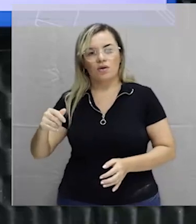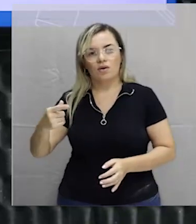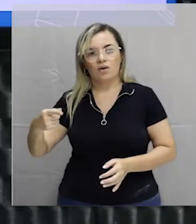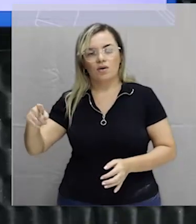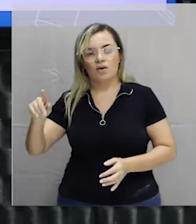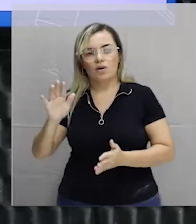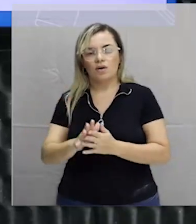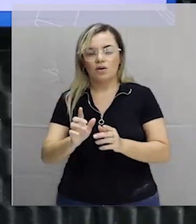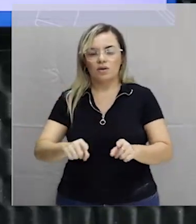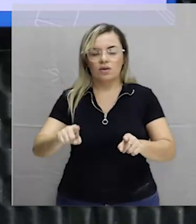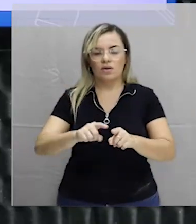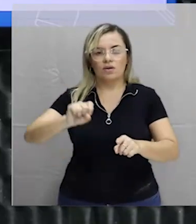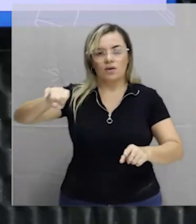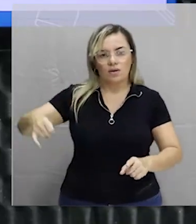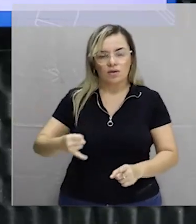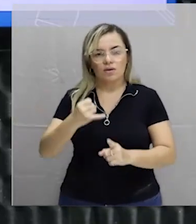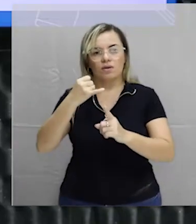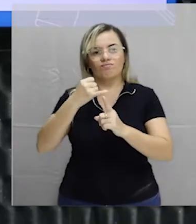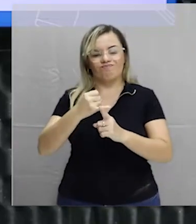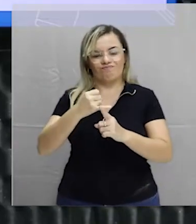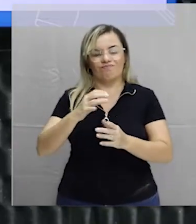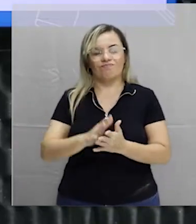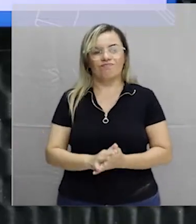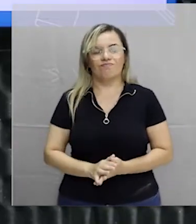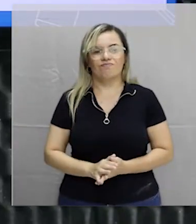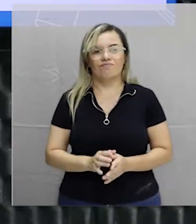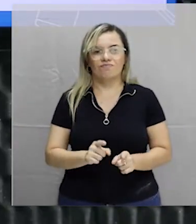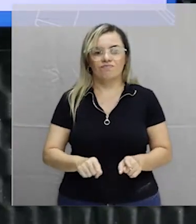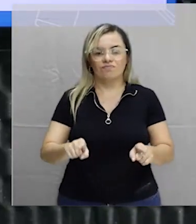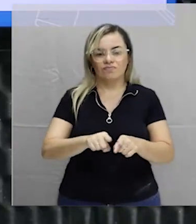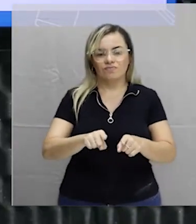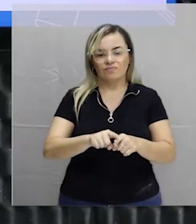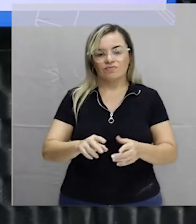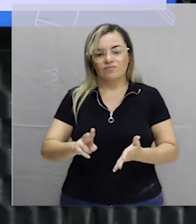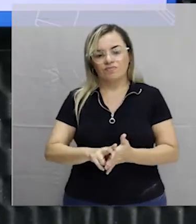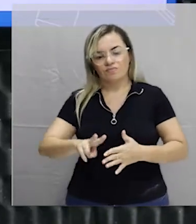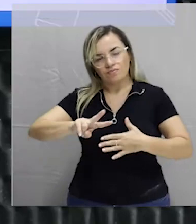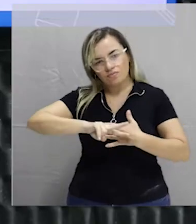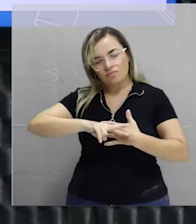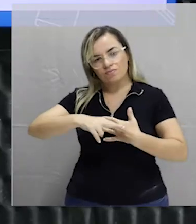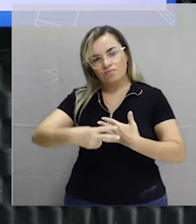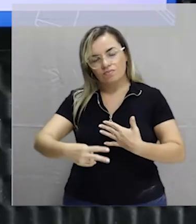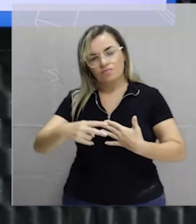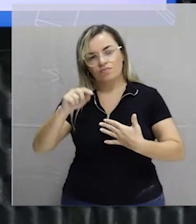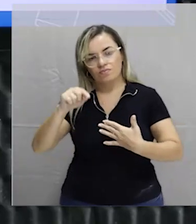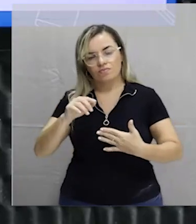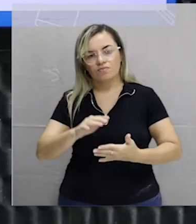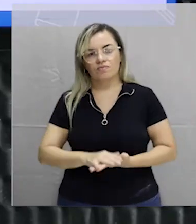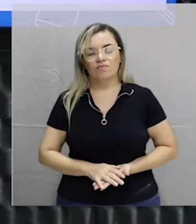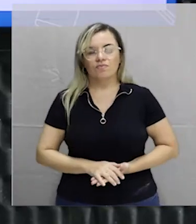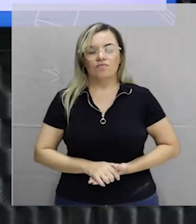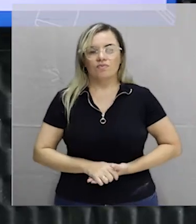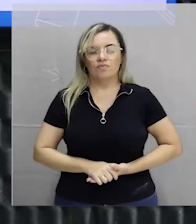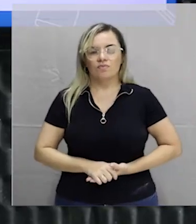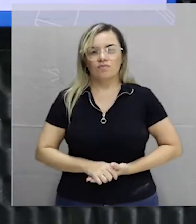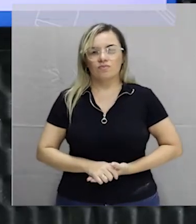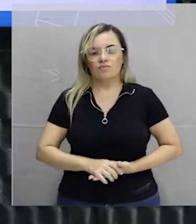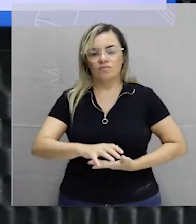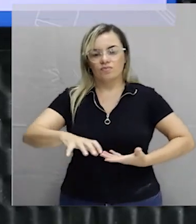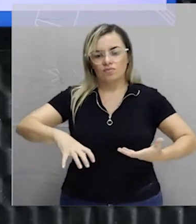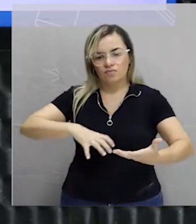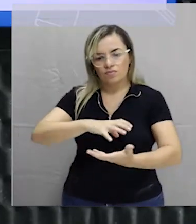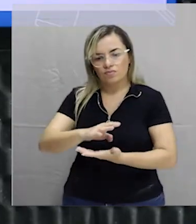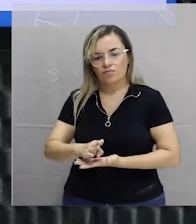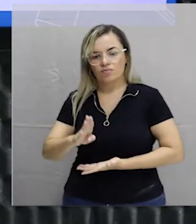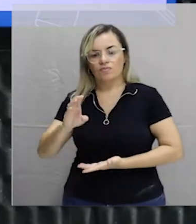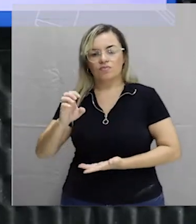dos jesuítas. E isso vai causar, eu diria de uma forma até secundária, a revolta de Beckman,